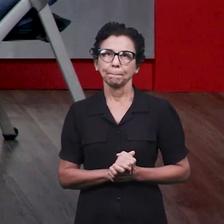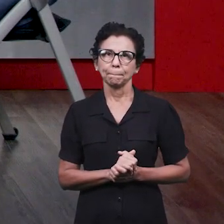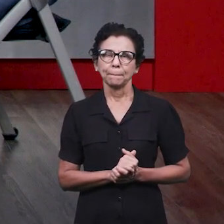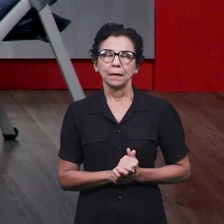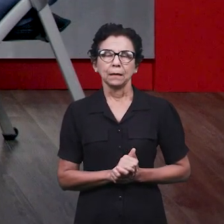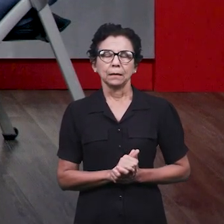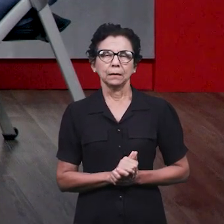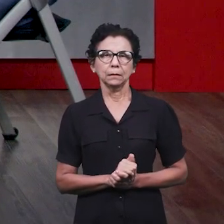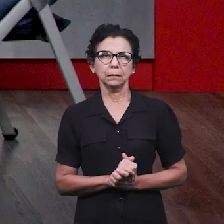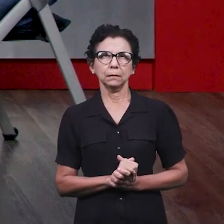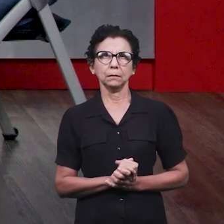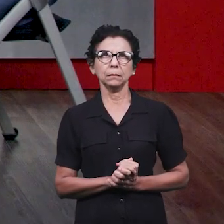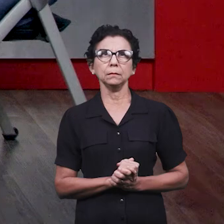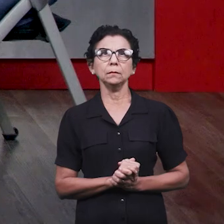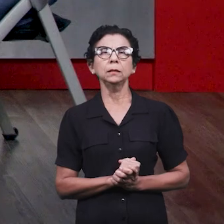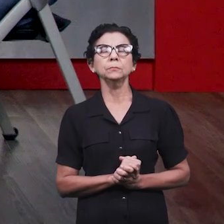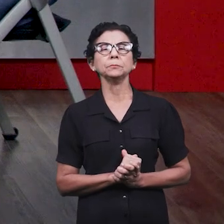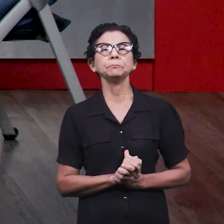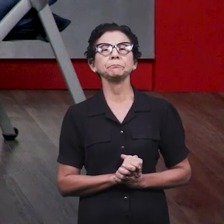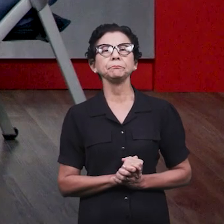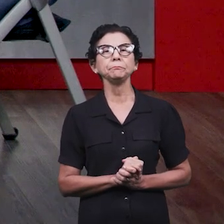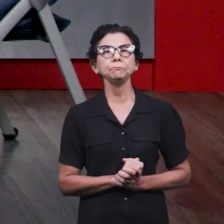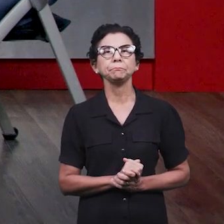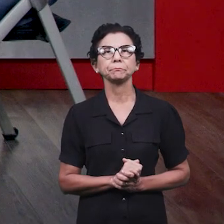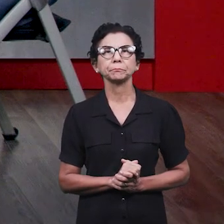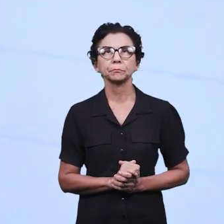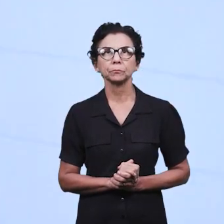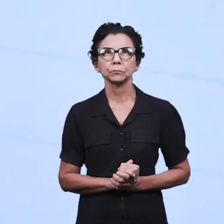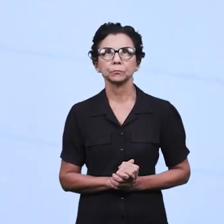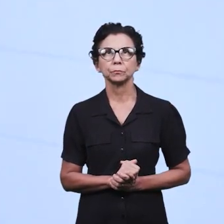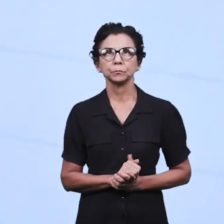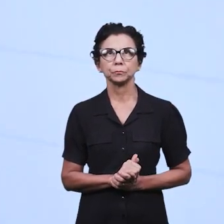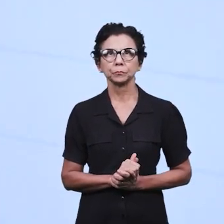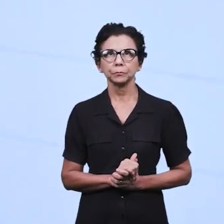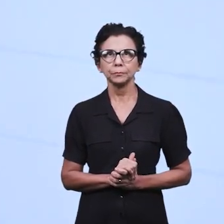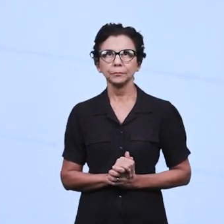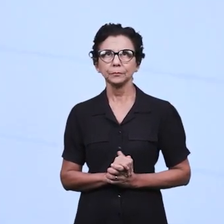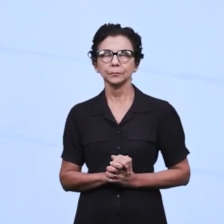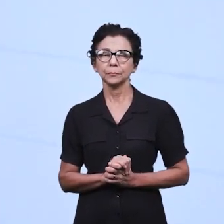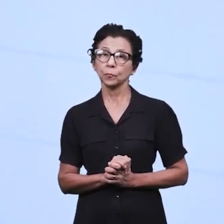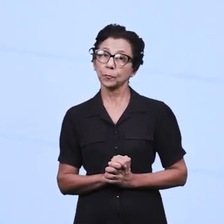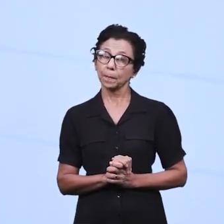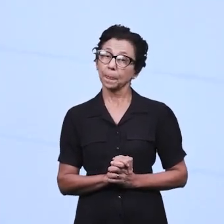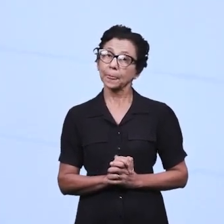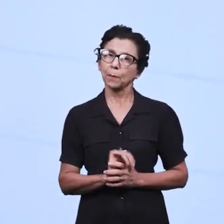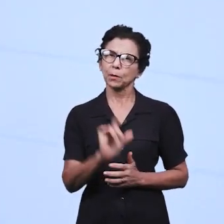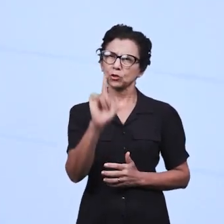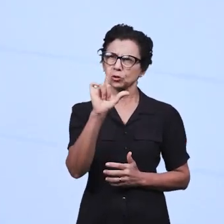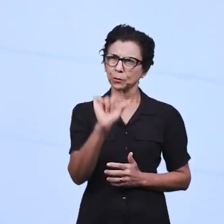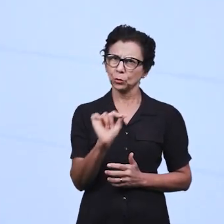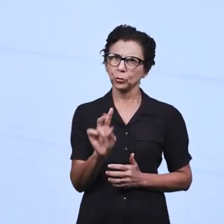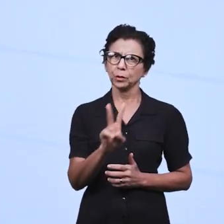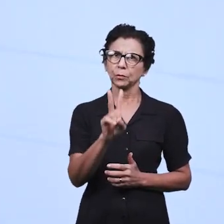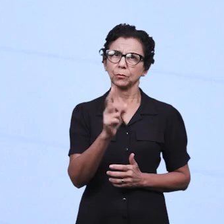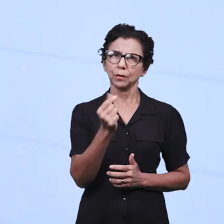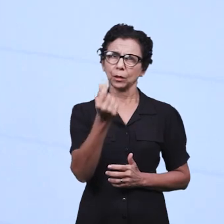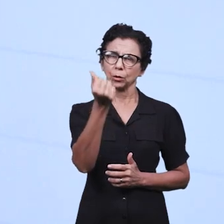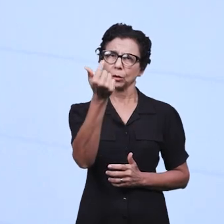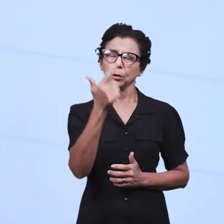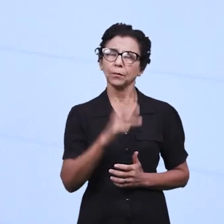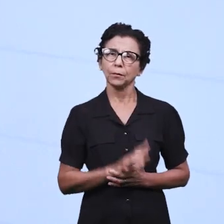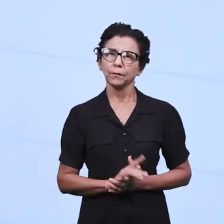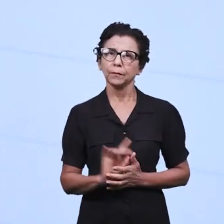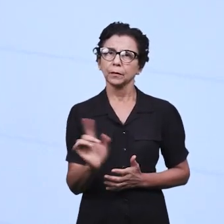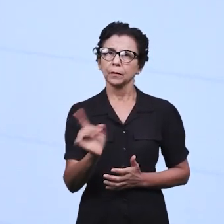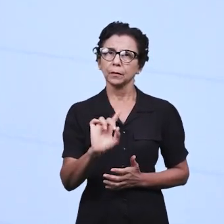da enfermidade, não. A única hipótese no Brasil em que o plano de saúde pode ter a mensalidade diferente é pela questão da faixa